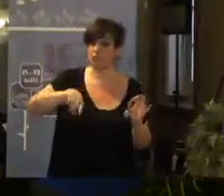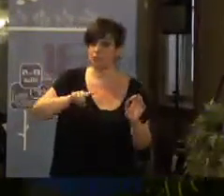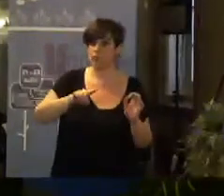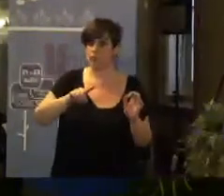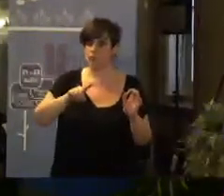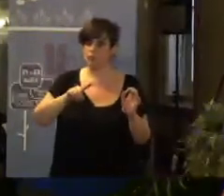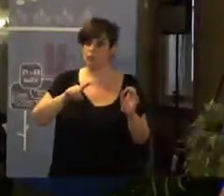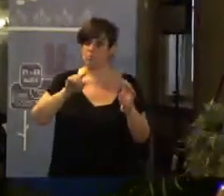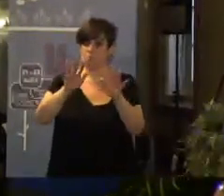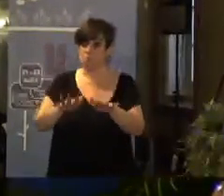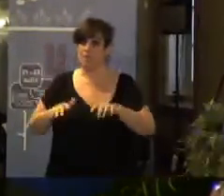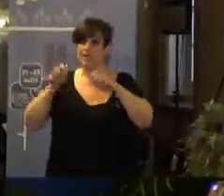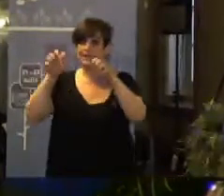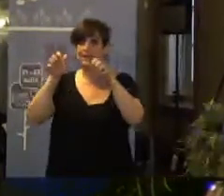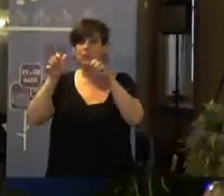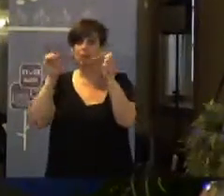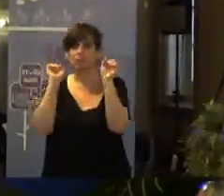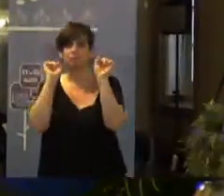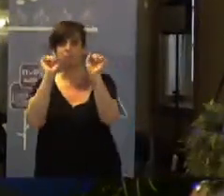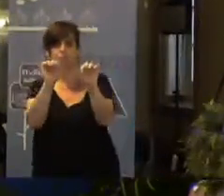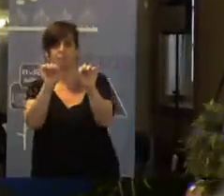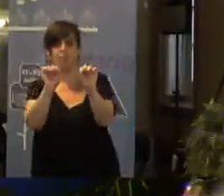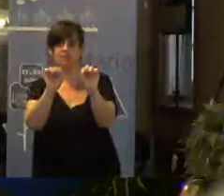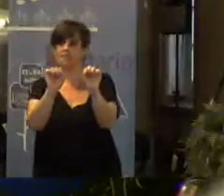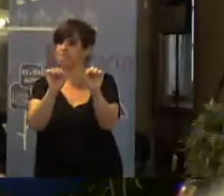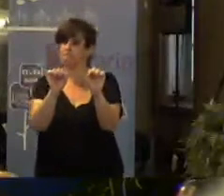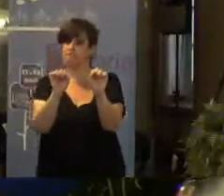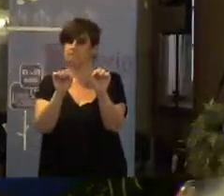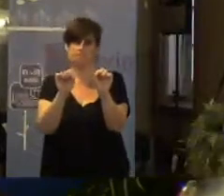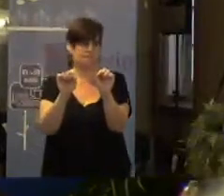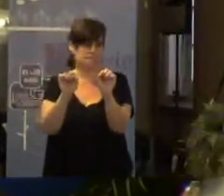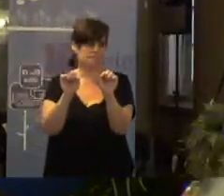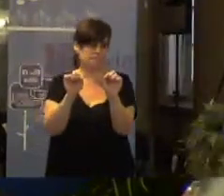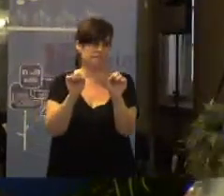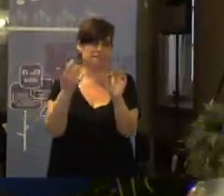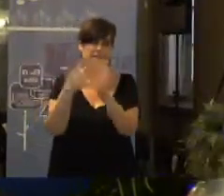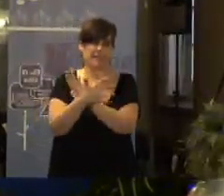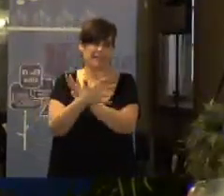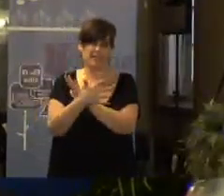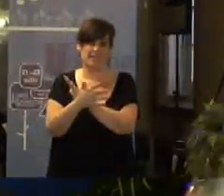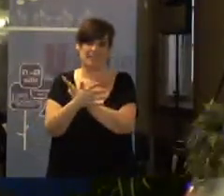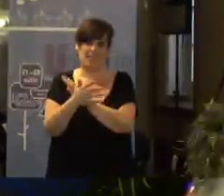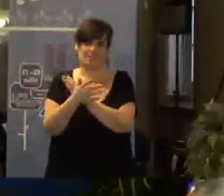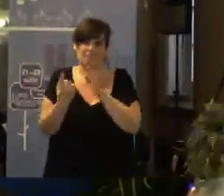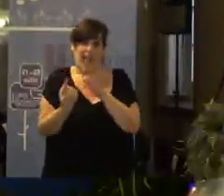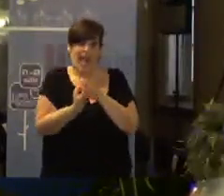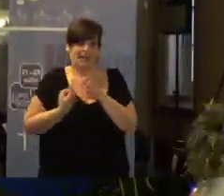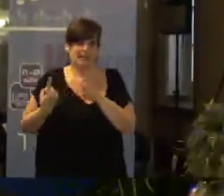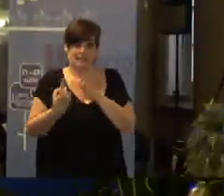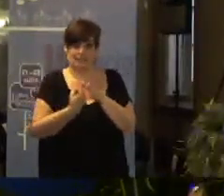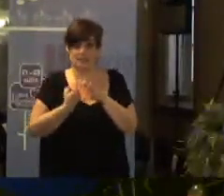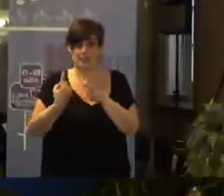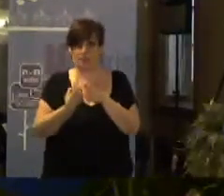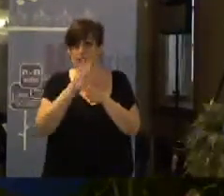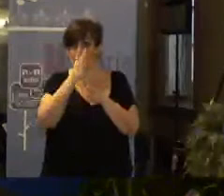no Parlamento é um ato para um partido, é um ato de isolamento em relação às massas e é